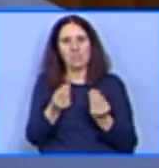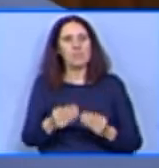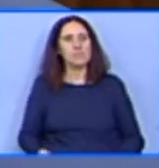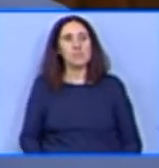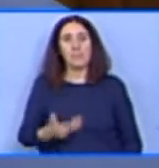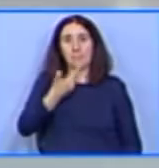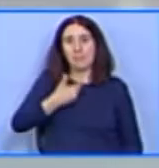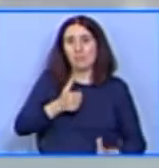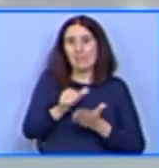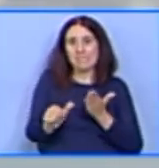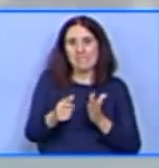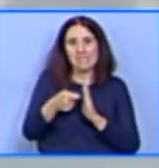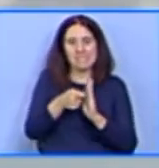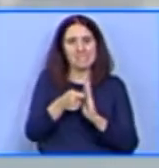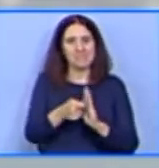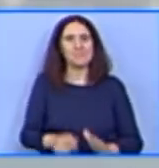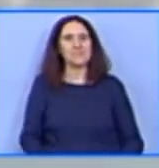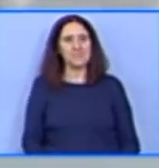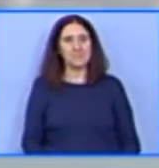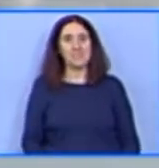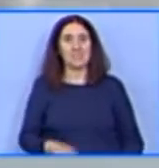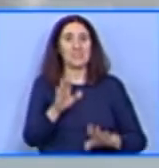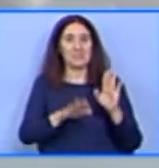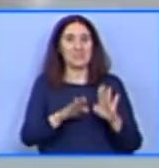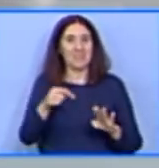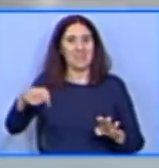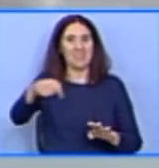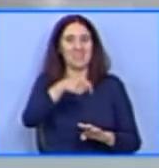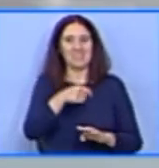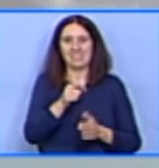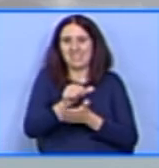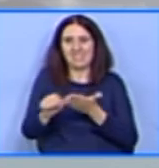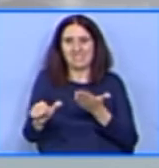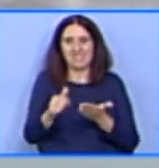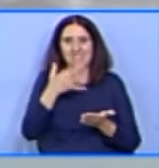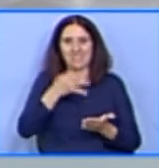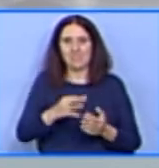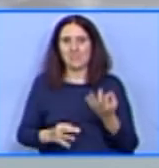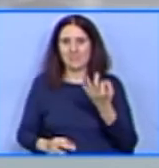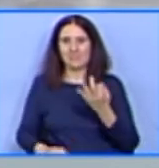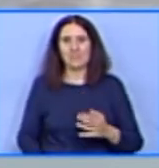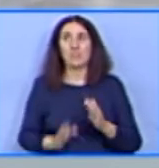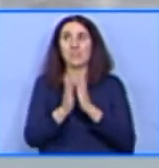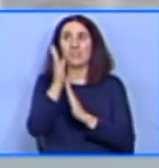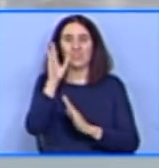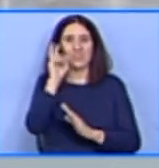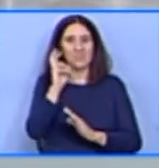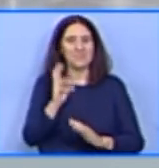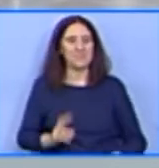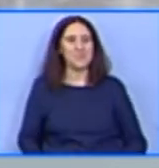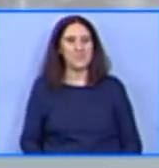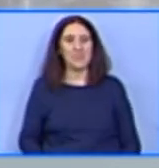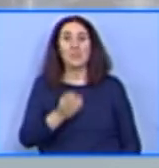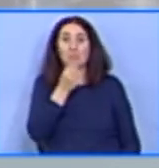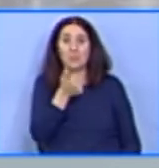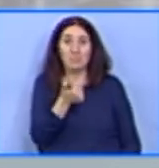e na insistência. Isto é também para quem às vezes desiste e não acredita que Deus escuta, não é? Muito bem,